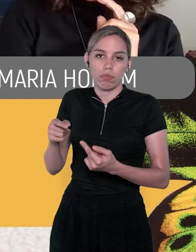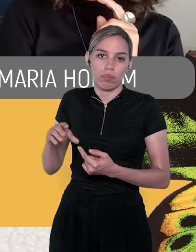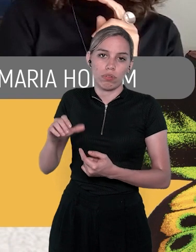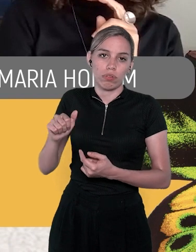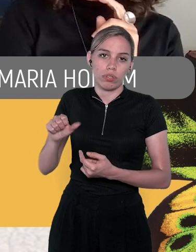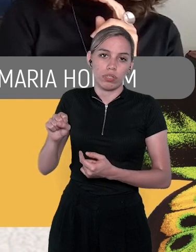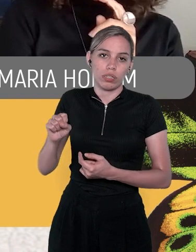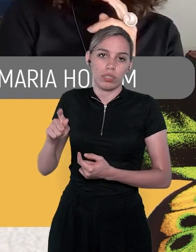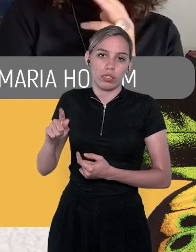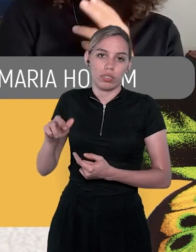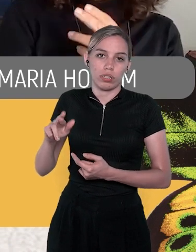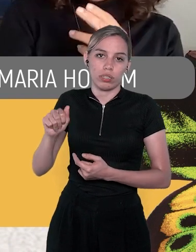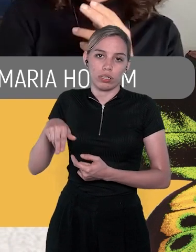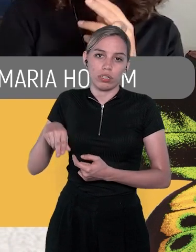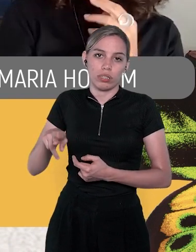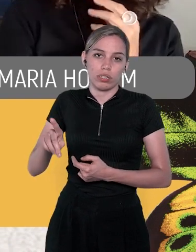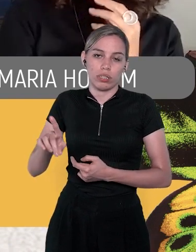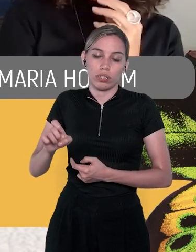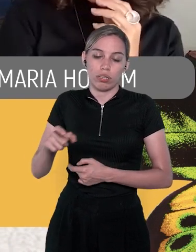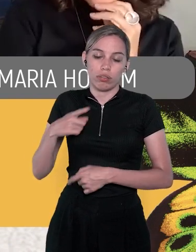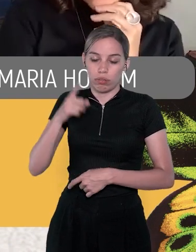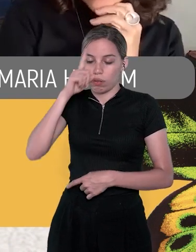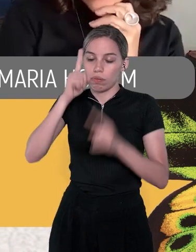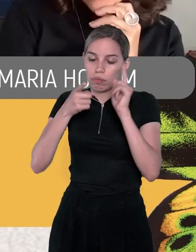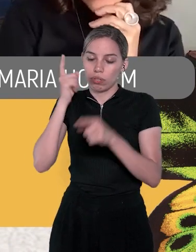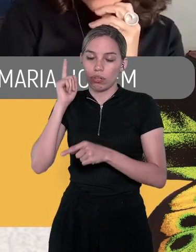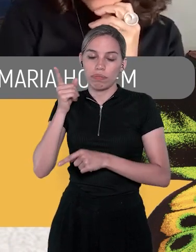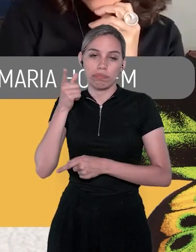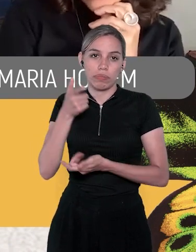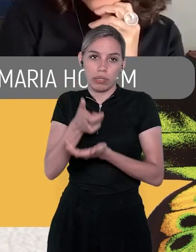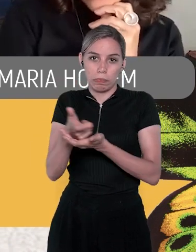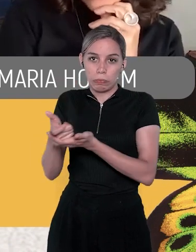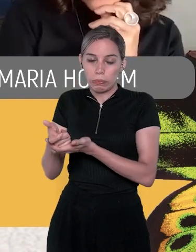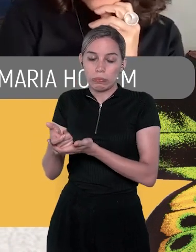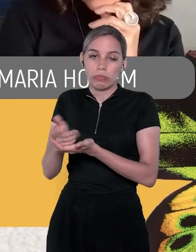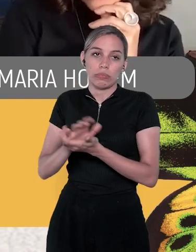ele tem os seus jagunços e ele tem os seus juízes também, né?